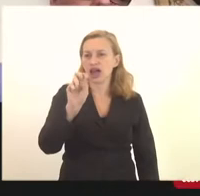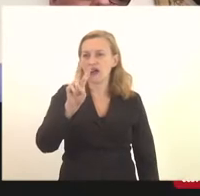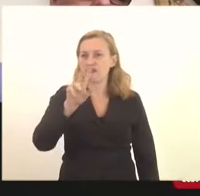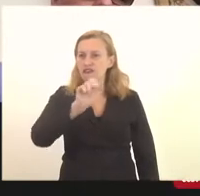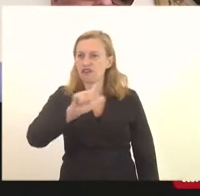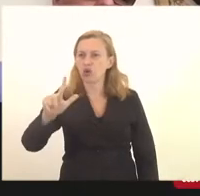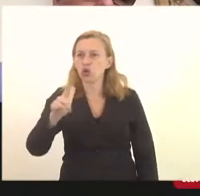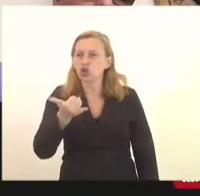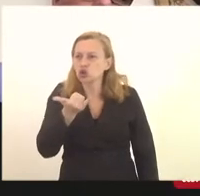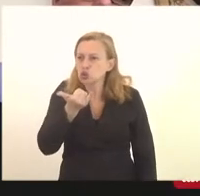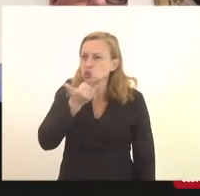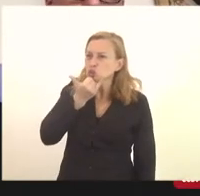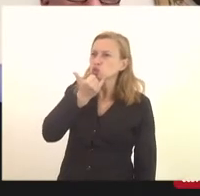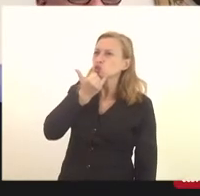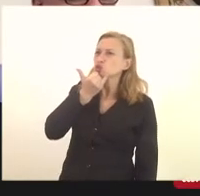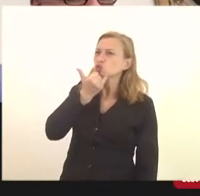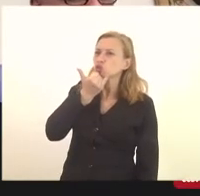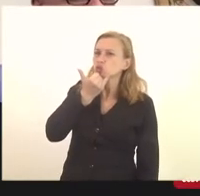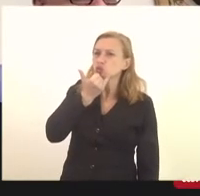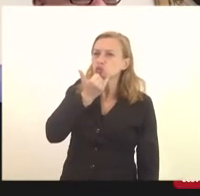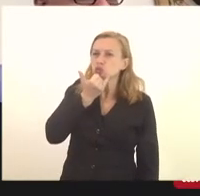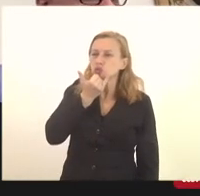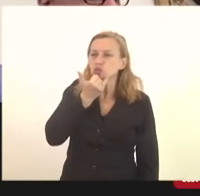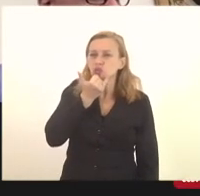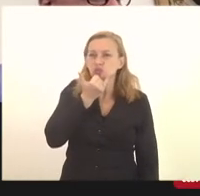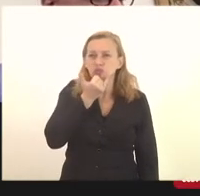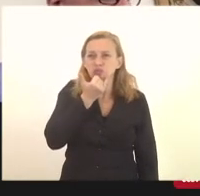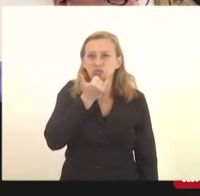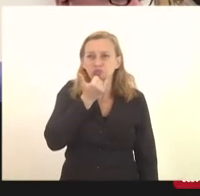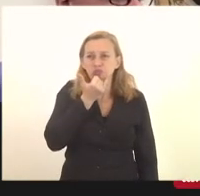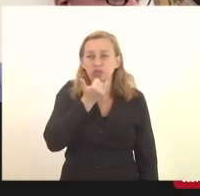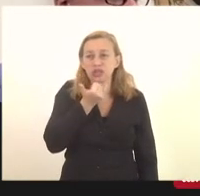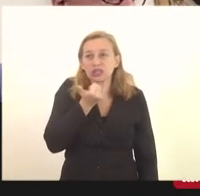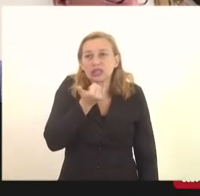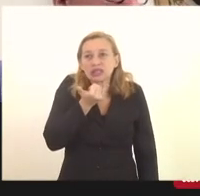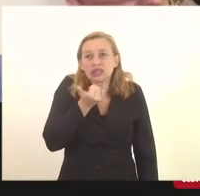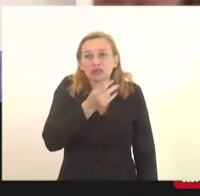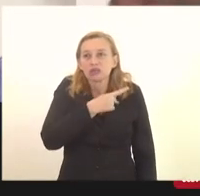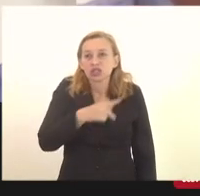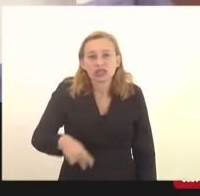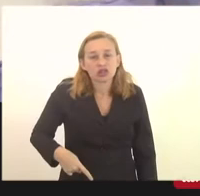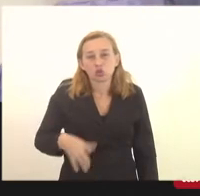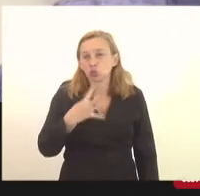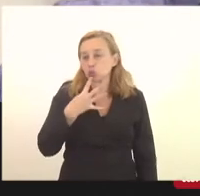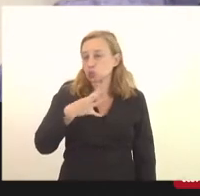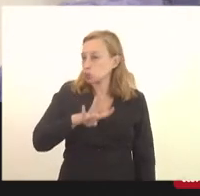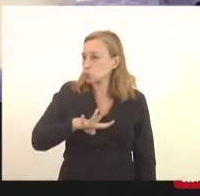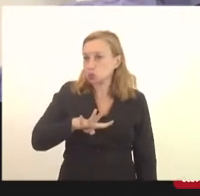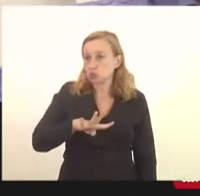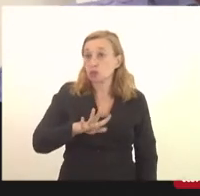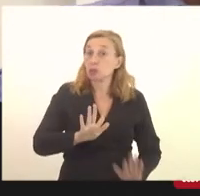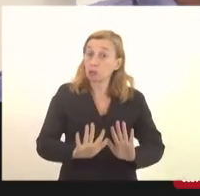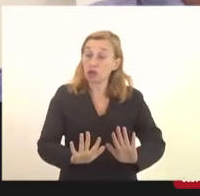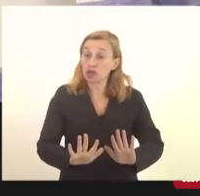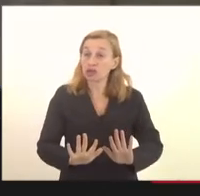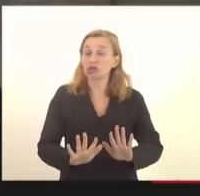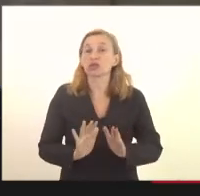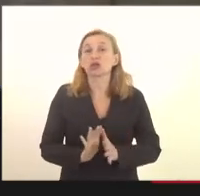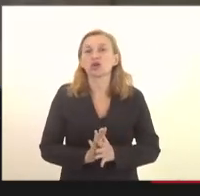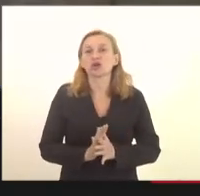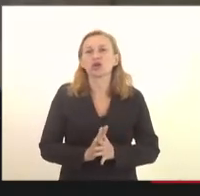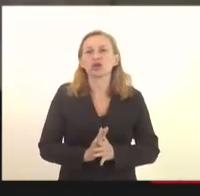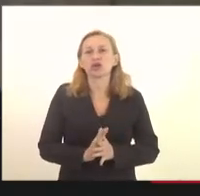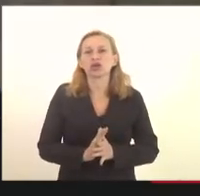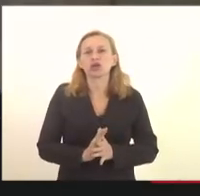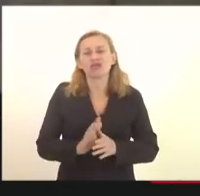Desculpa, presidente, eu não tenho esse tipo de informação, já é uma informação mais técnica do que eu tenho conhecimento. É algo que a